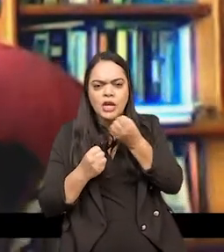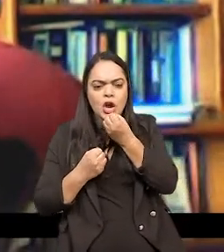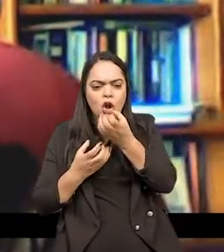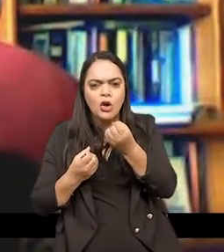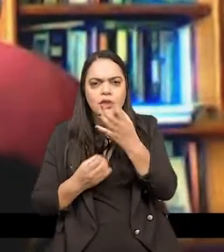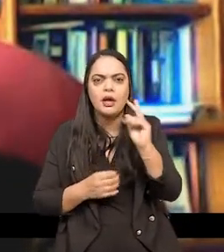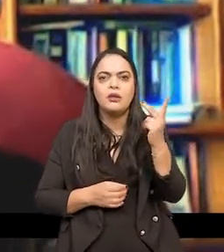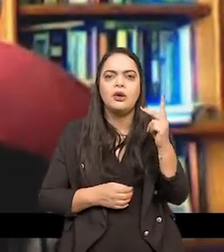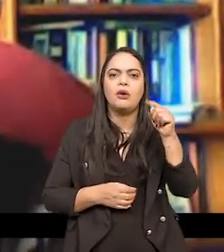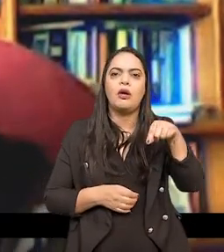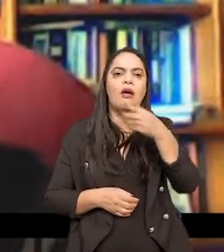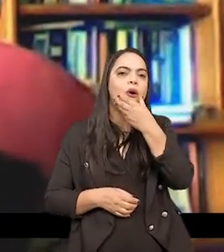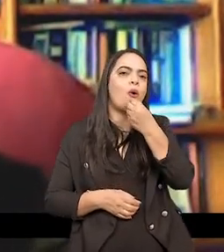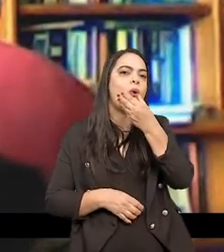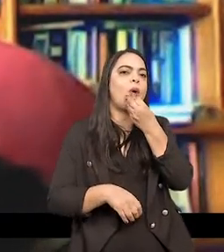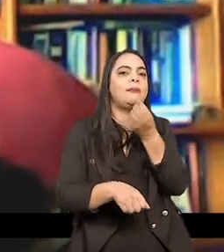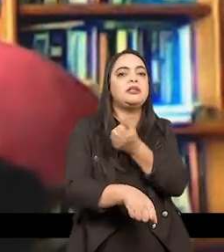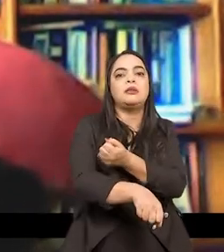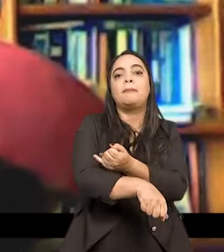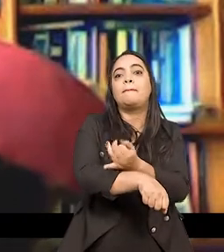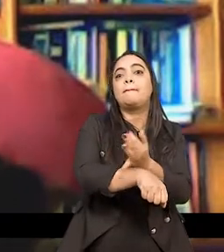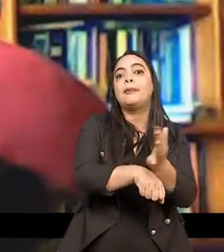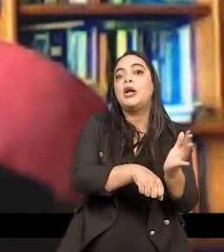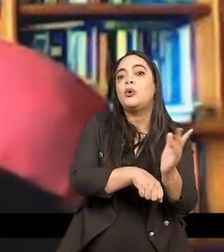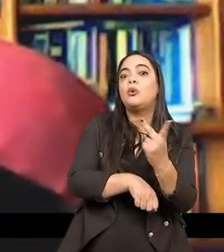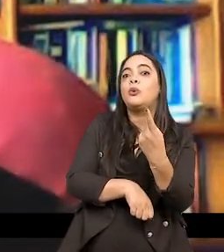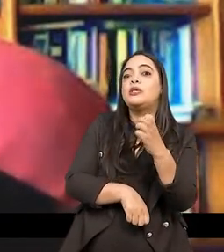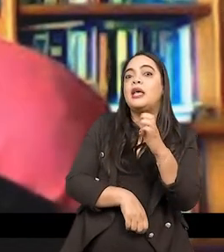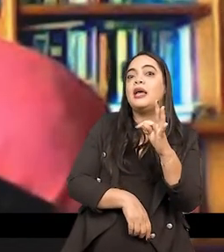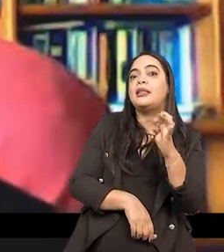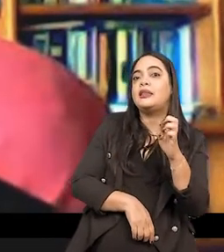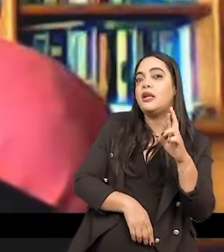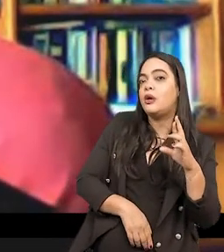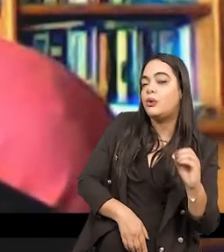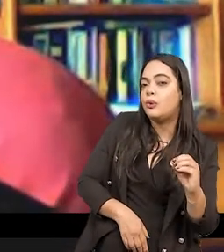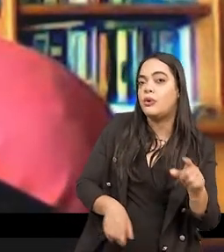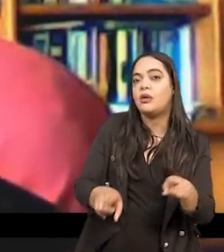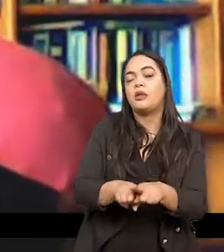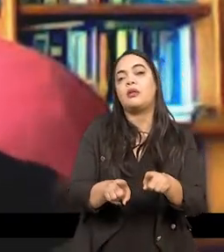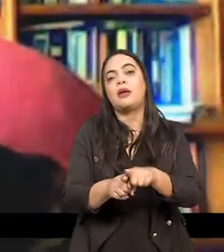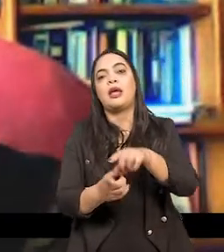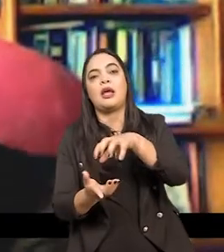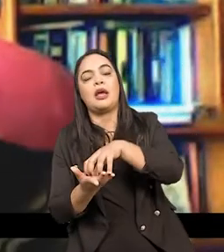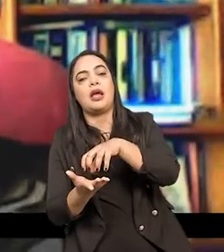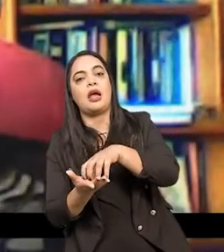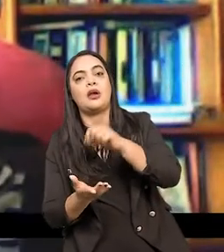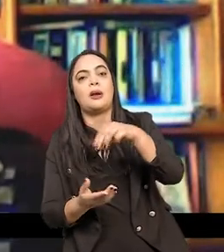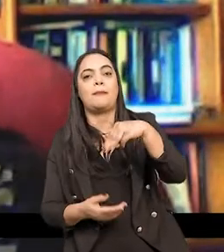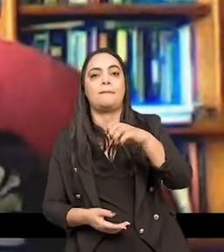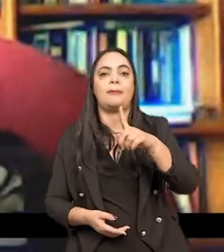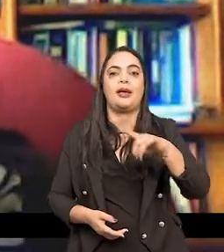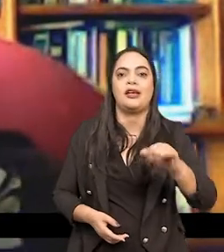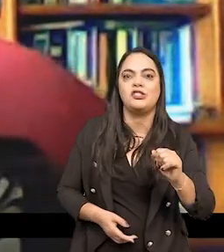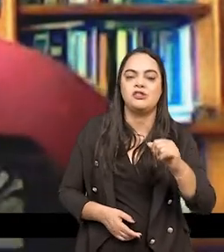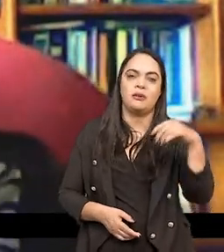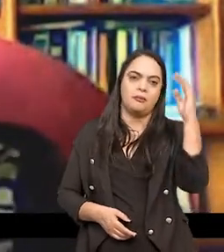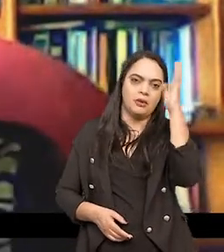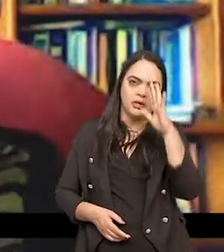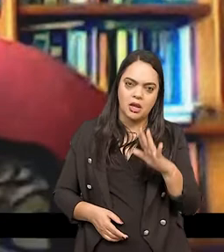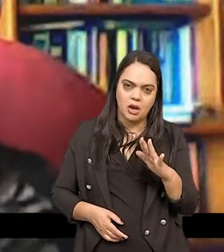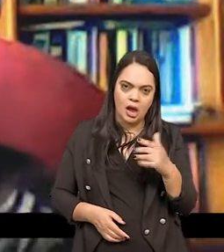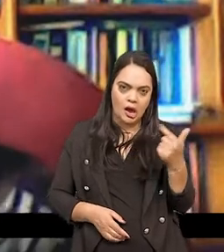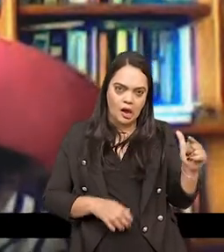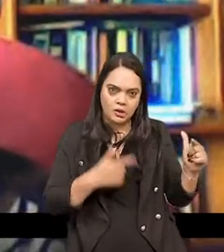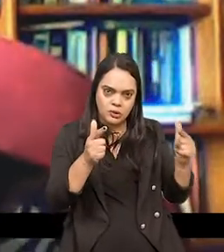homens brancos, heterossexuais e de classe média ou elite brasileira. O restante, todo mundo fica subsumido